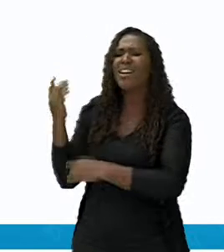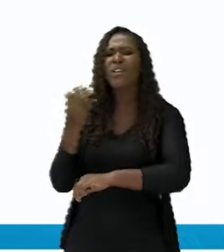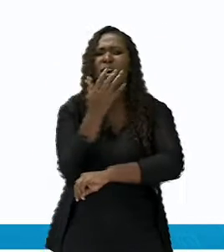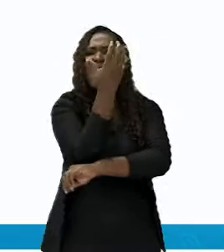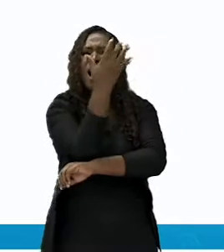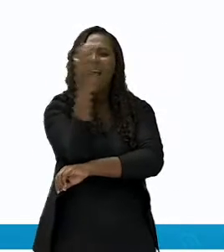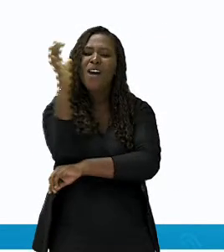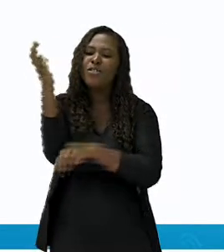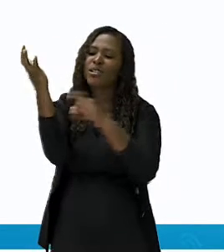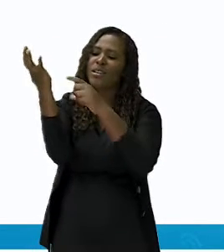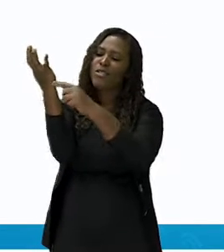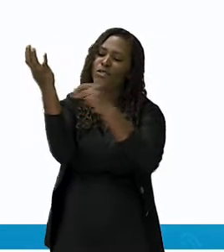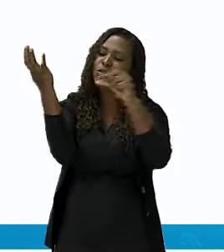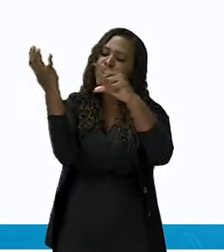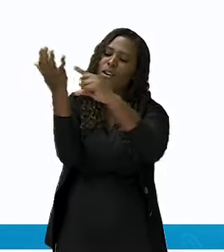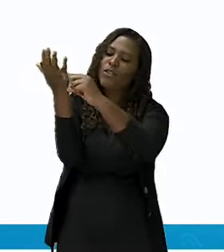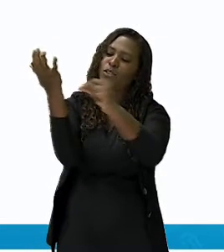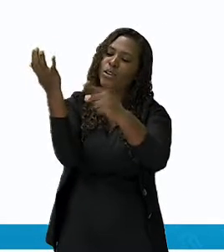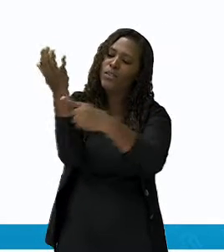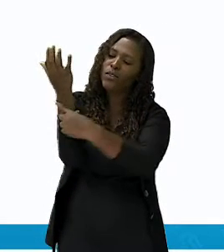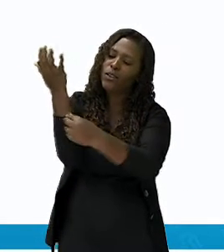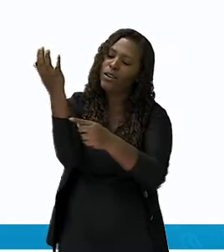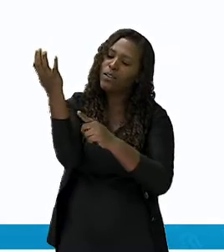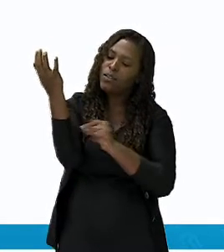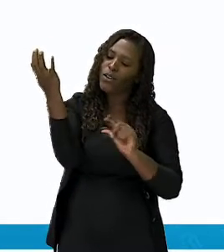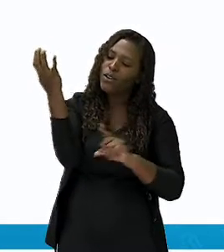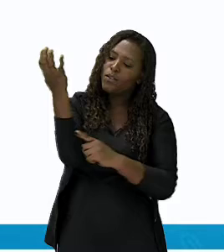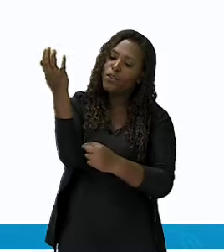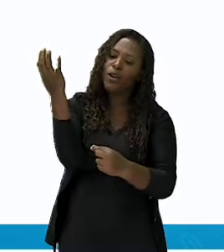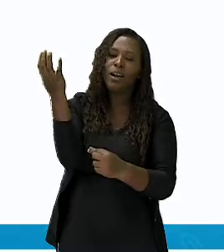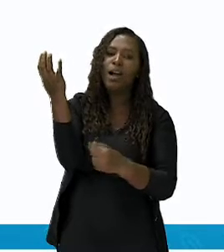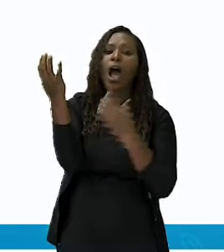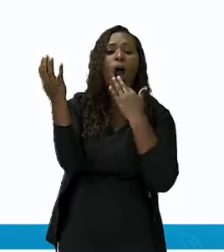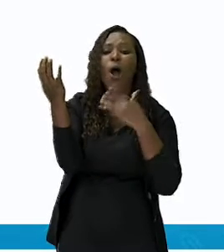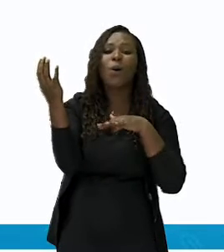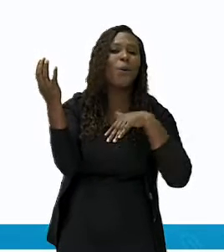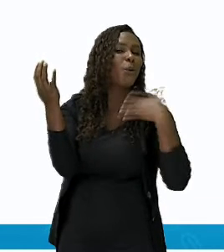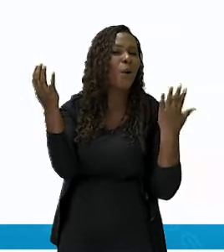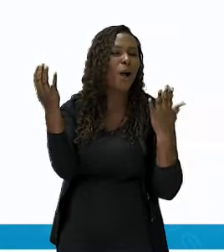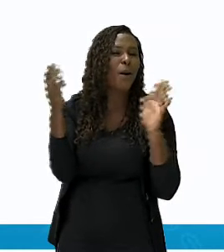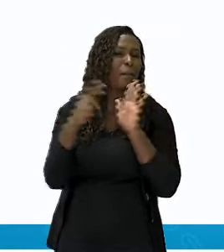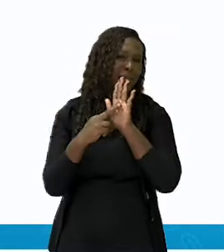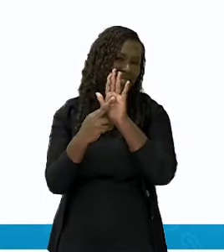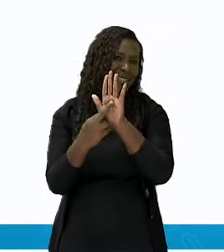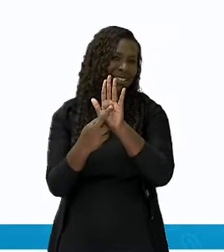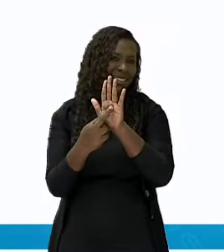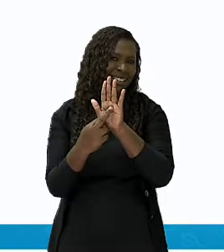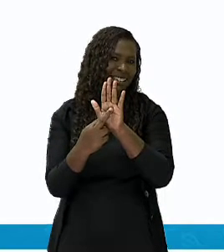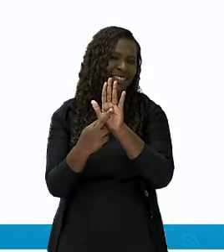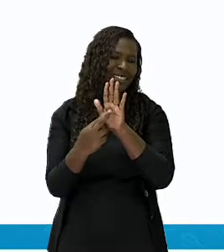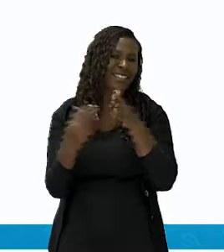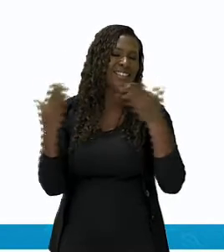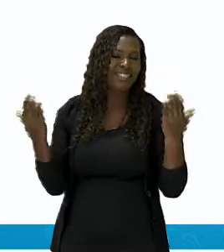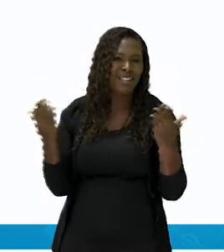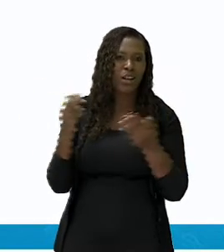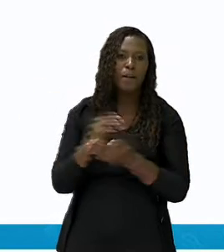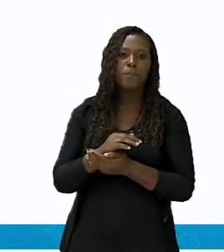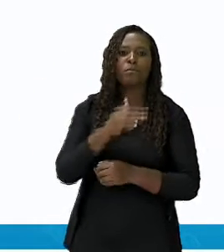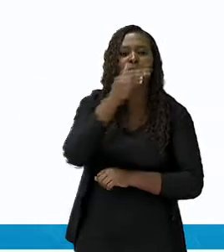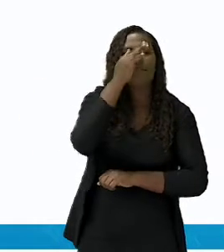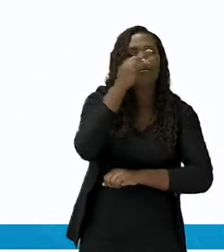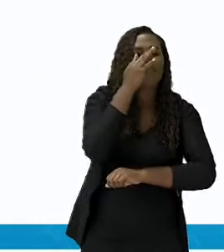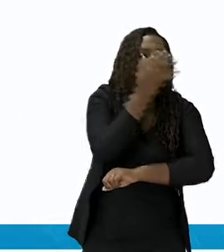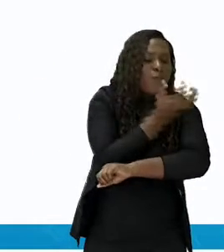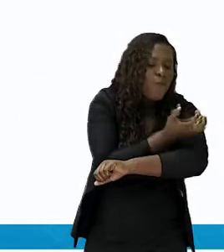árvore? Que cor está representado o tronco? Olha só, olha essa composição, as flores, olha só,